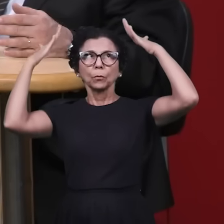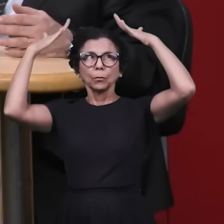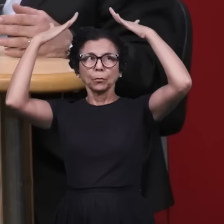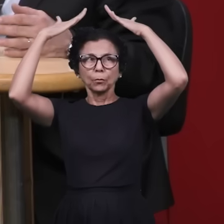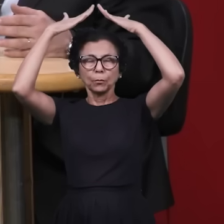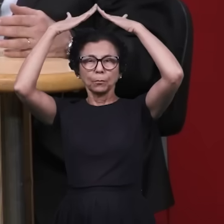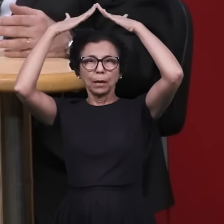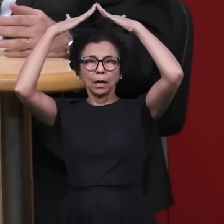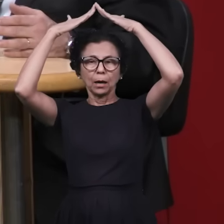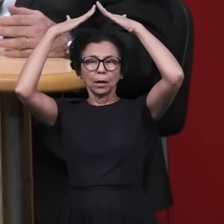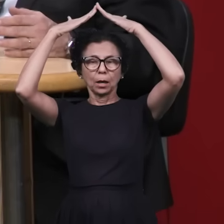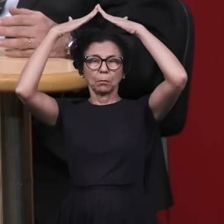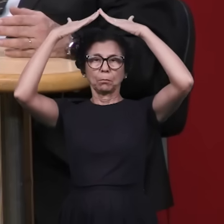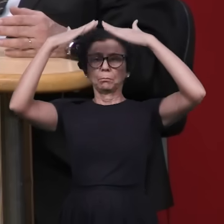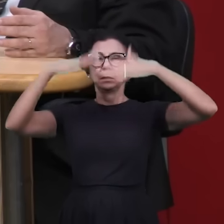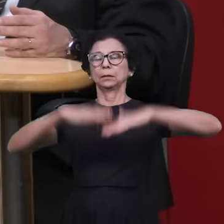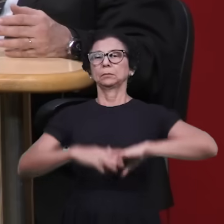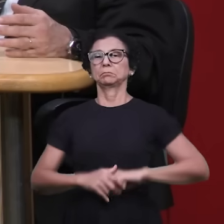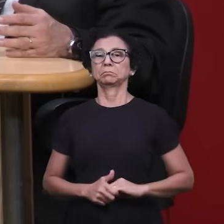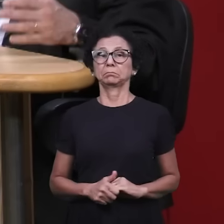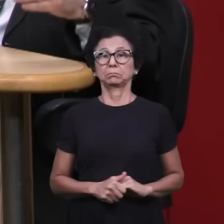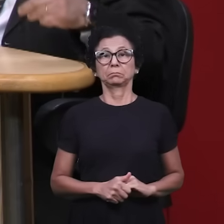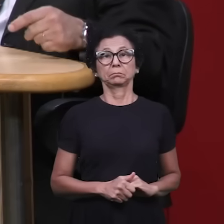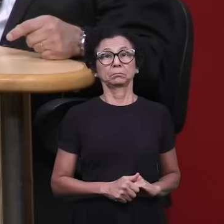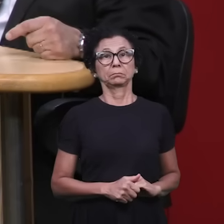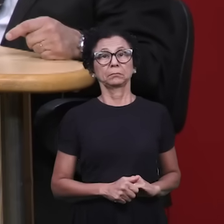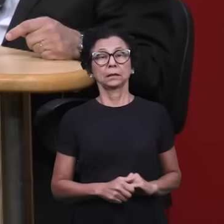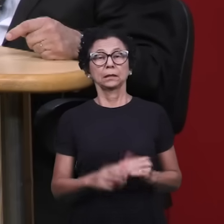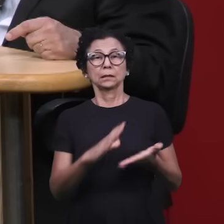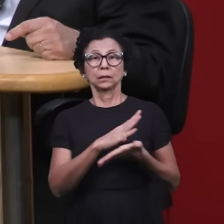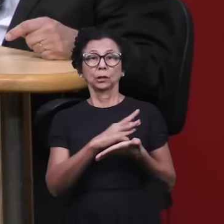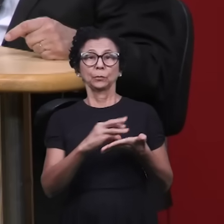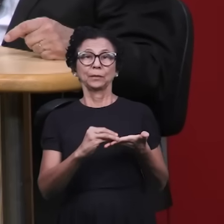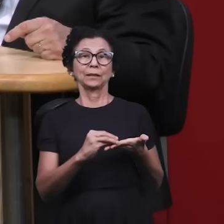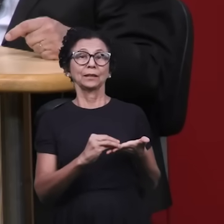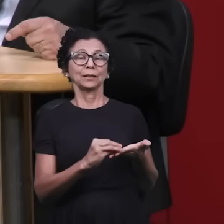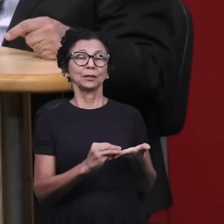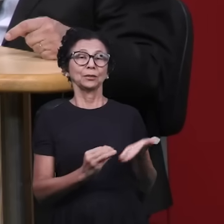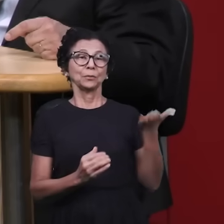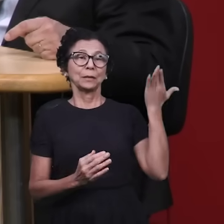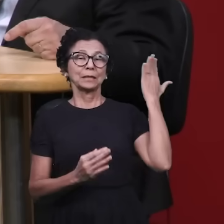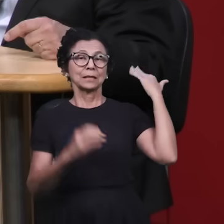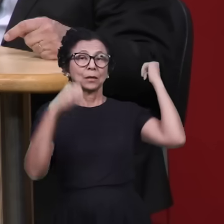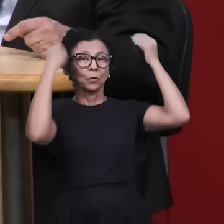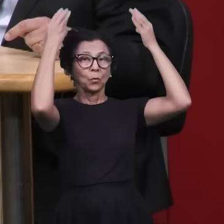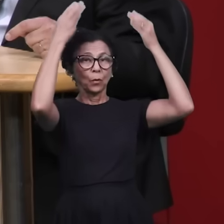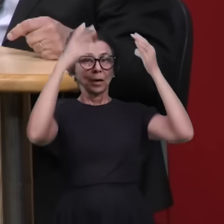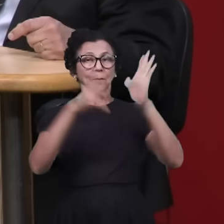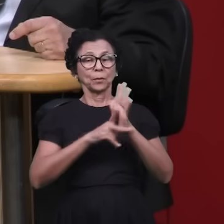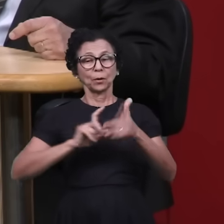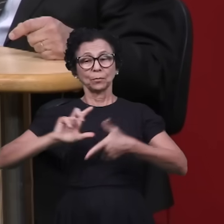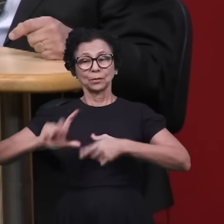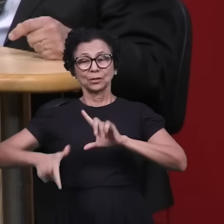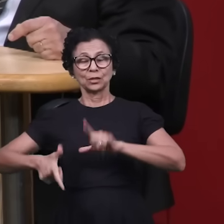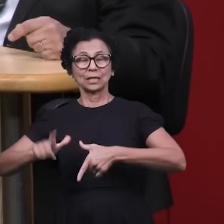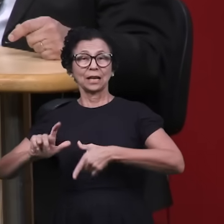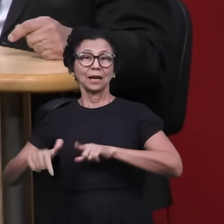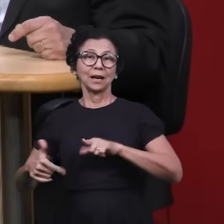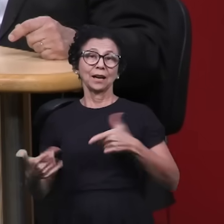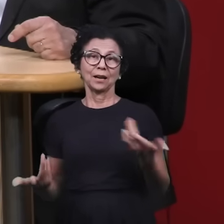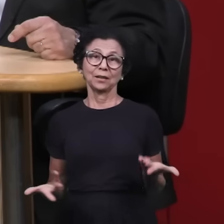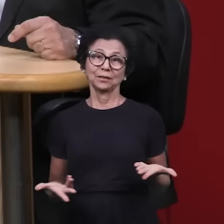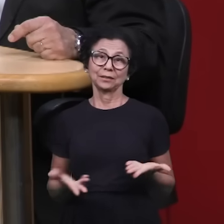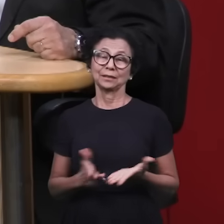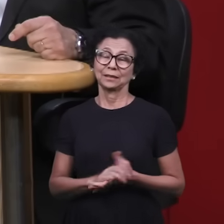ficou aquelas questões eclesiásticas, mas imitando o rei de Israel, né? Tem um rei, tem